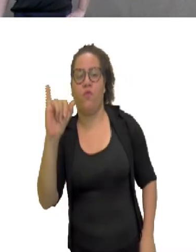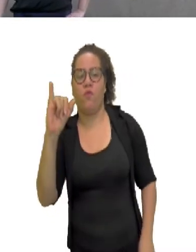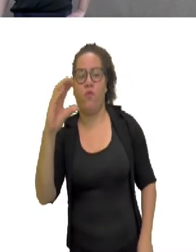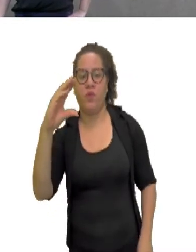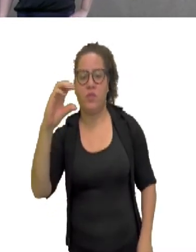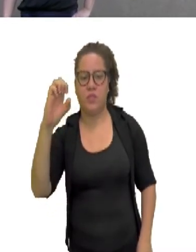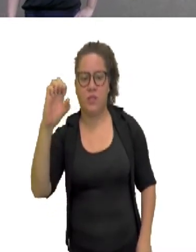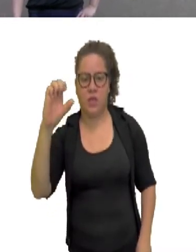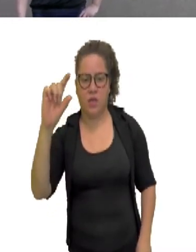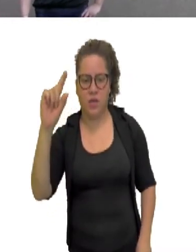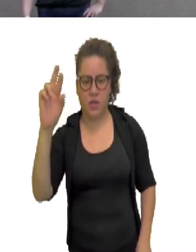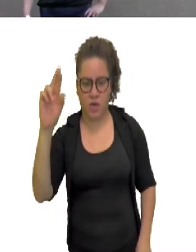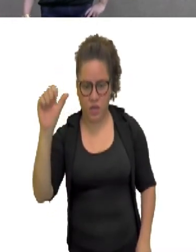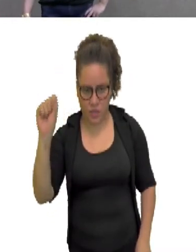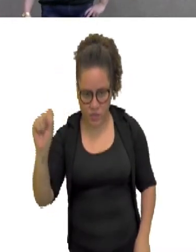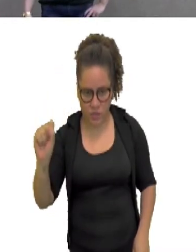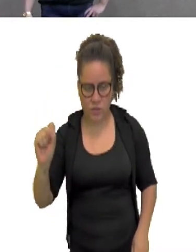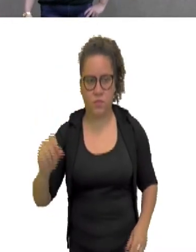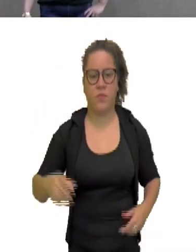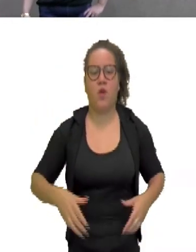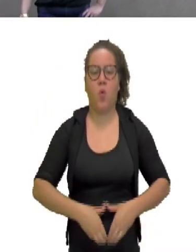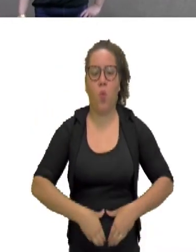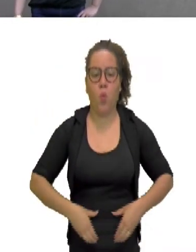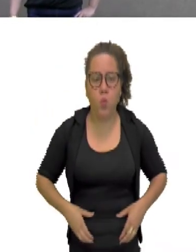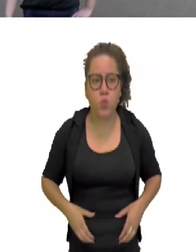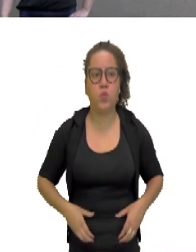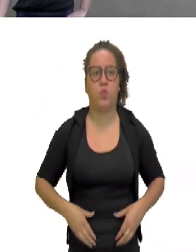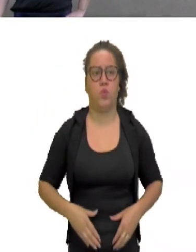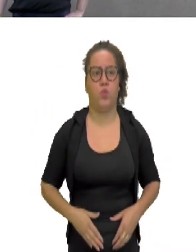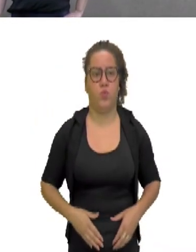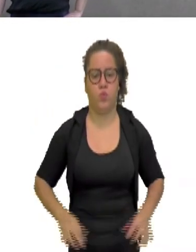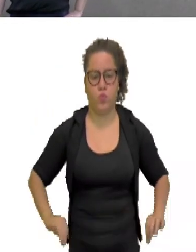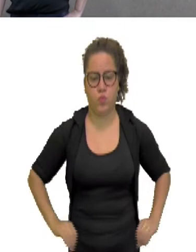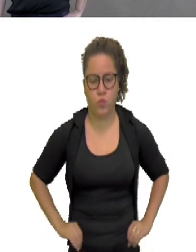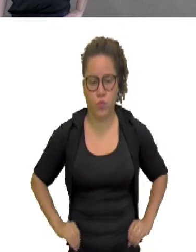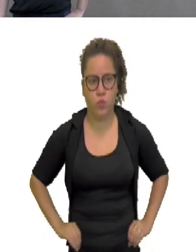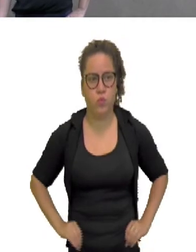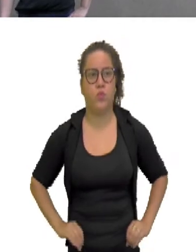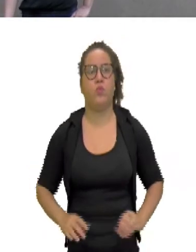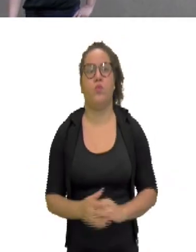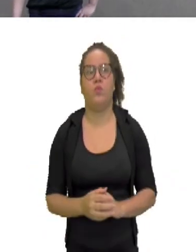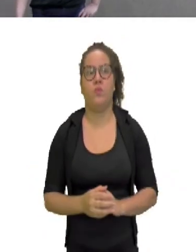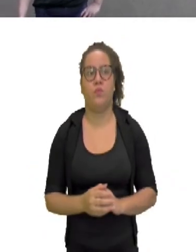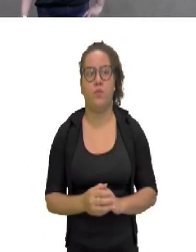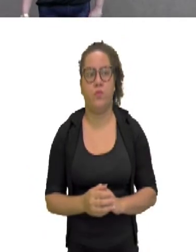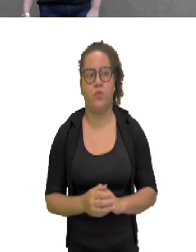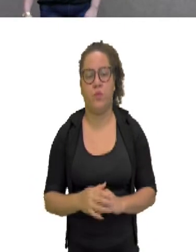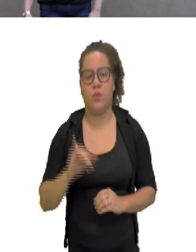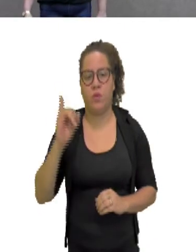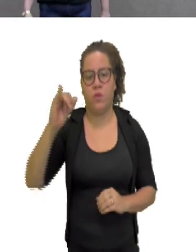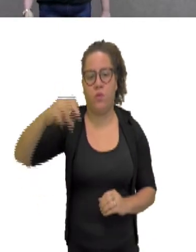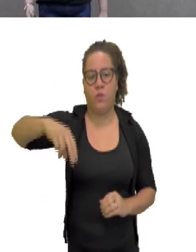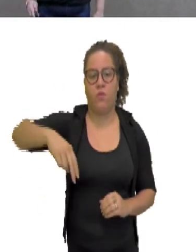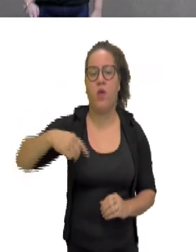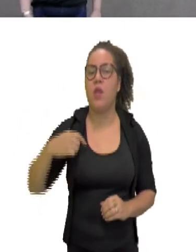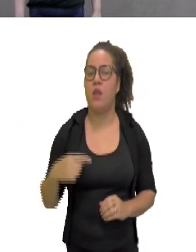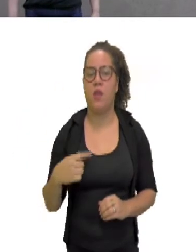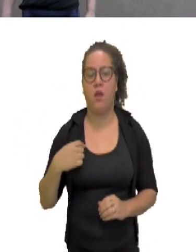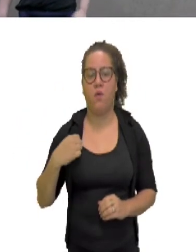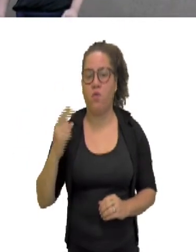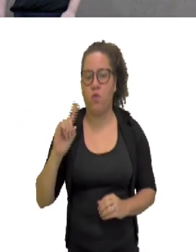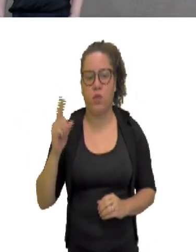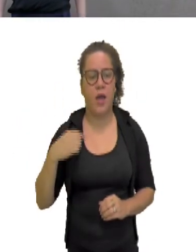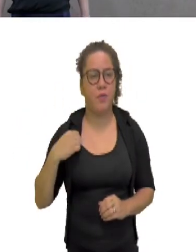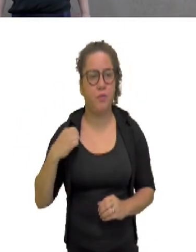intestino, estômago e útero. Eles também são involuntários.